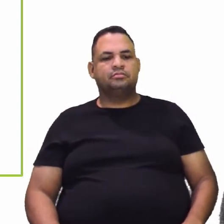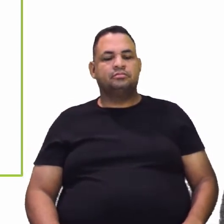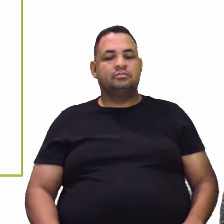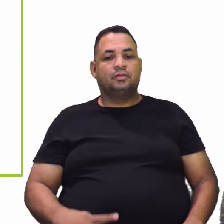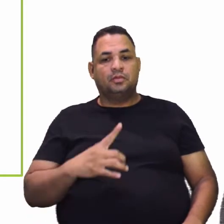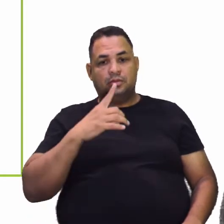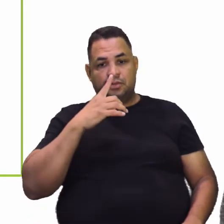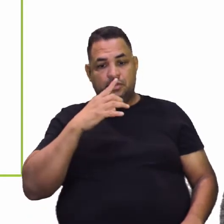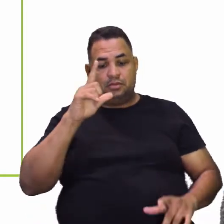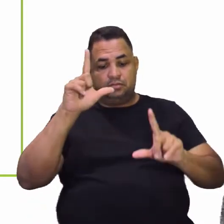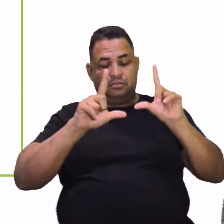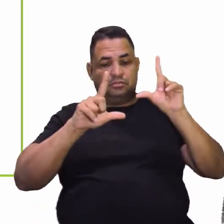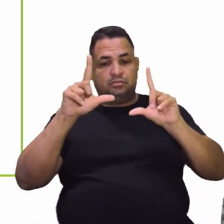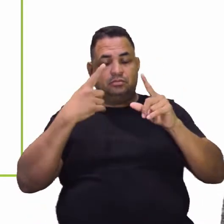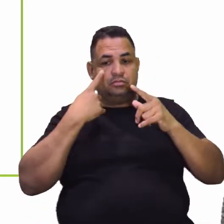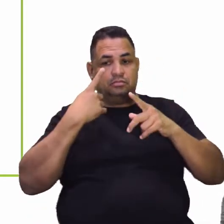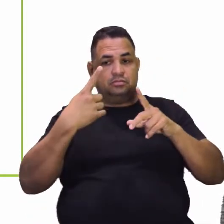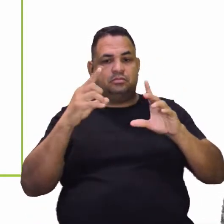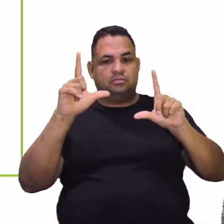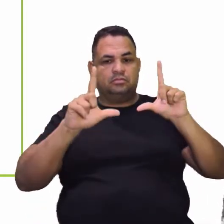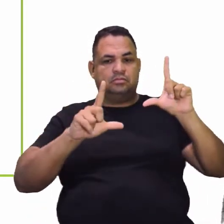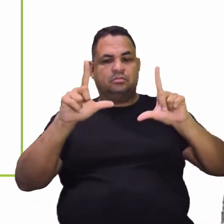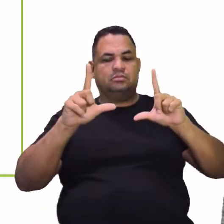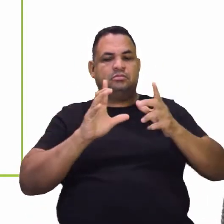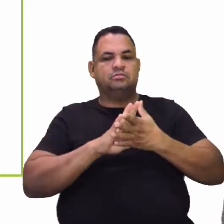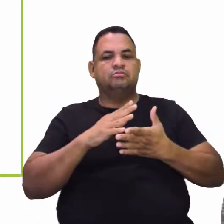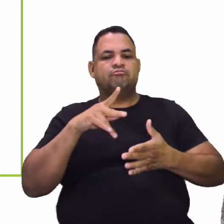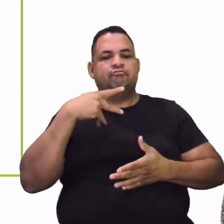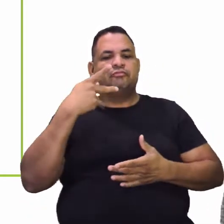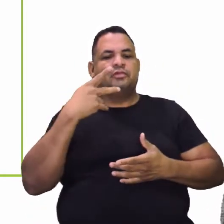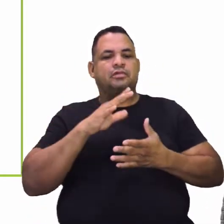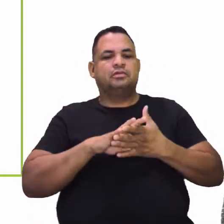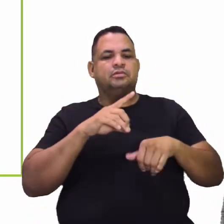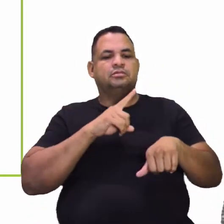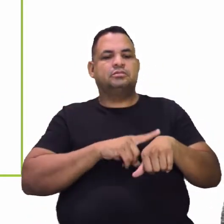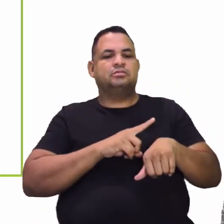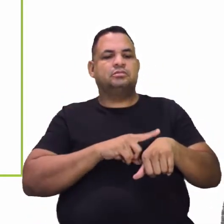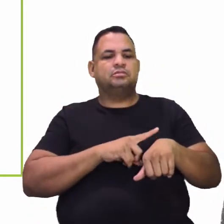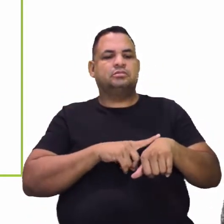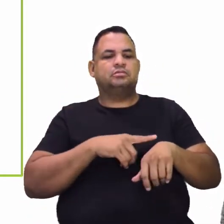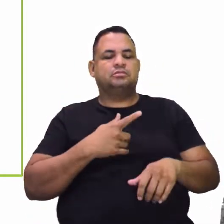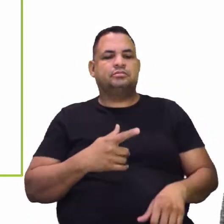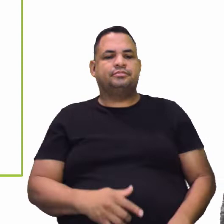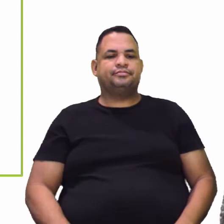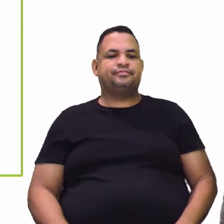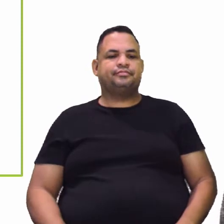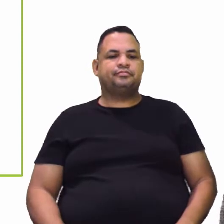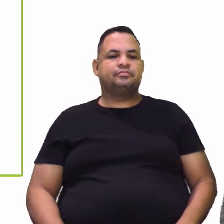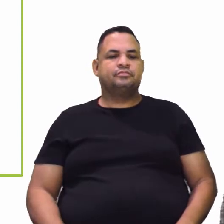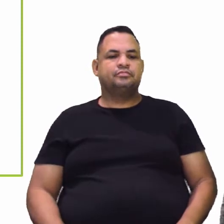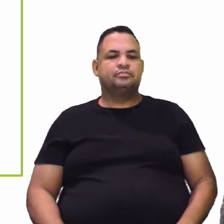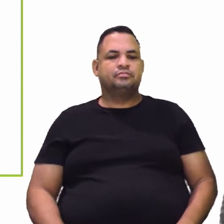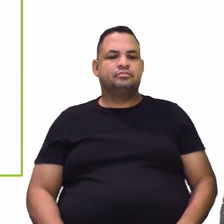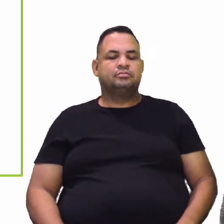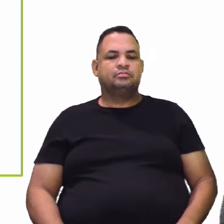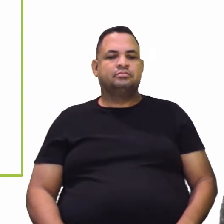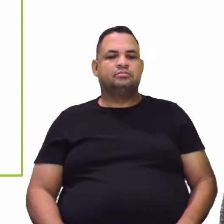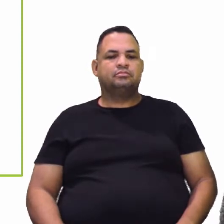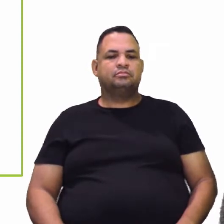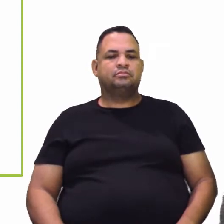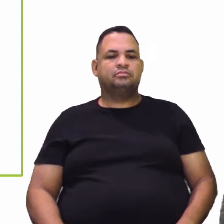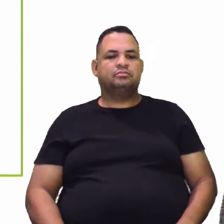assisto TV. Aí eu também posso usar para falar de relógio, né? I look at my watch, eu olho para o meu